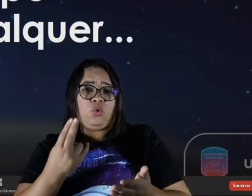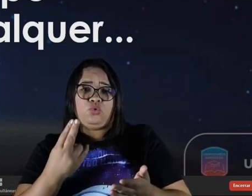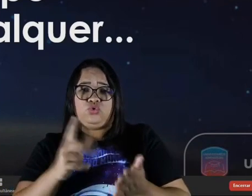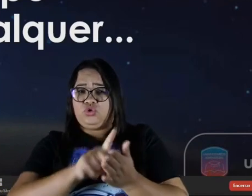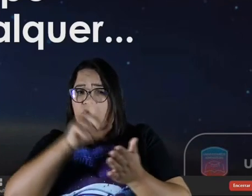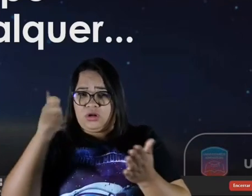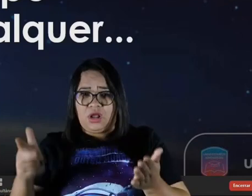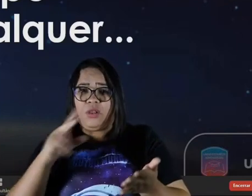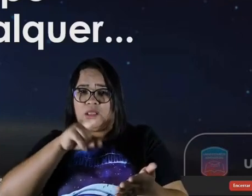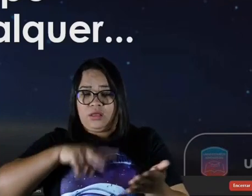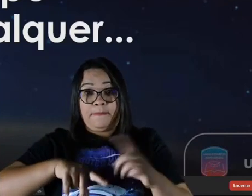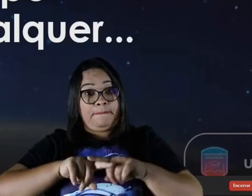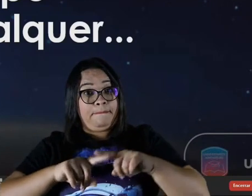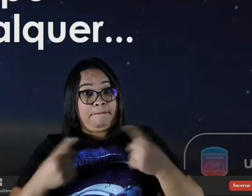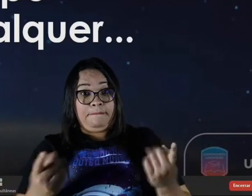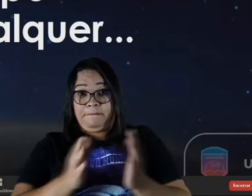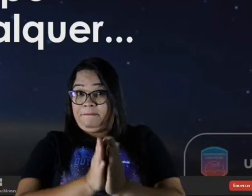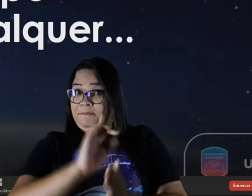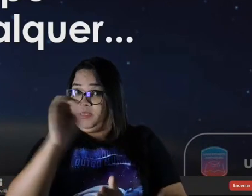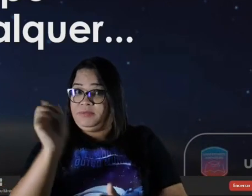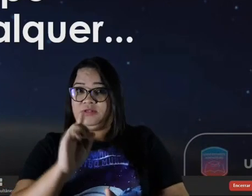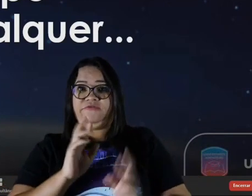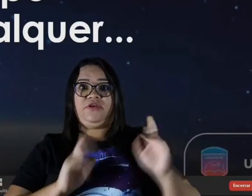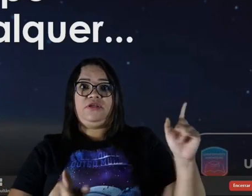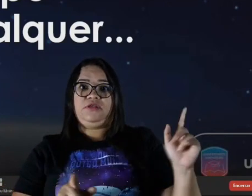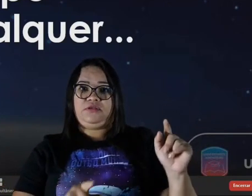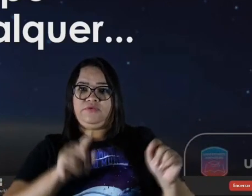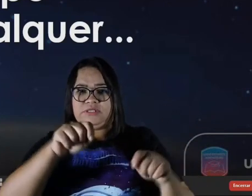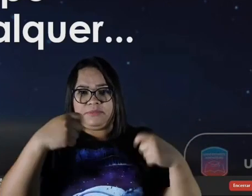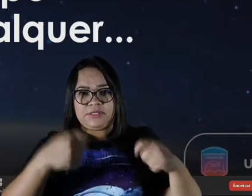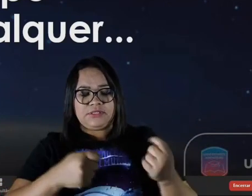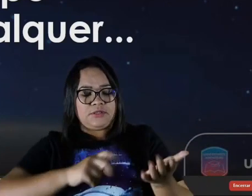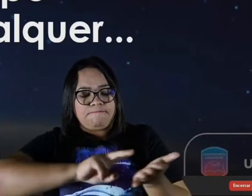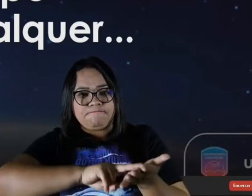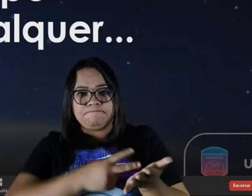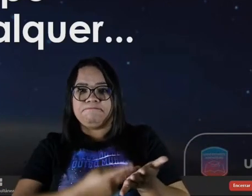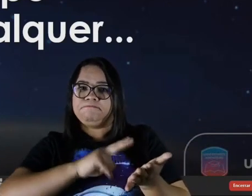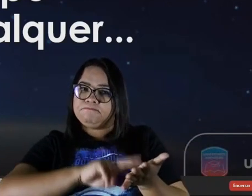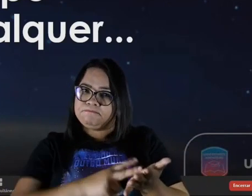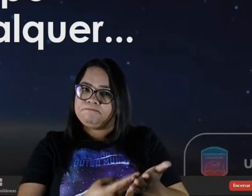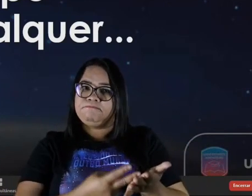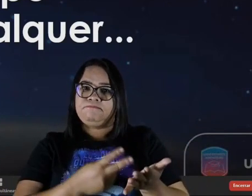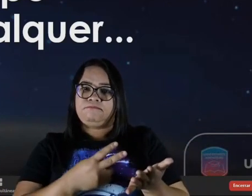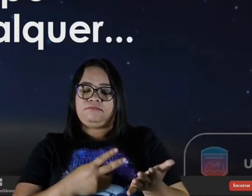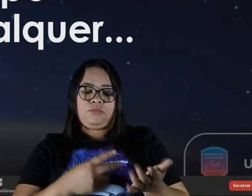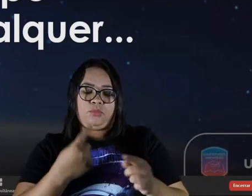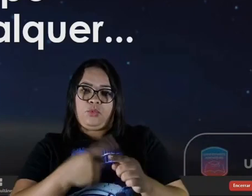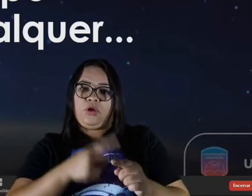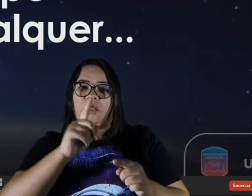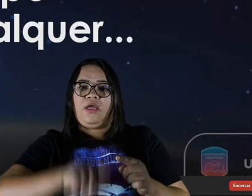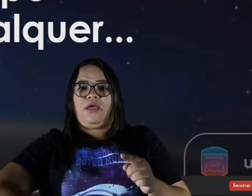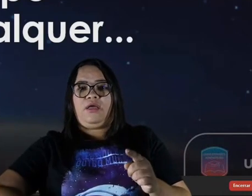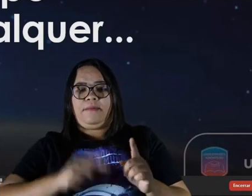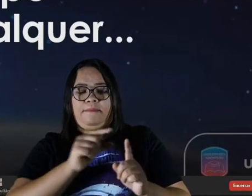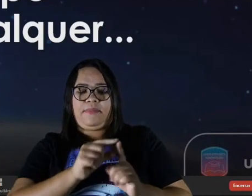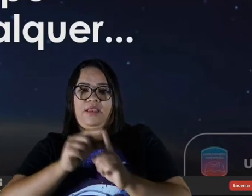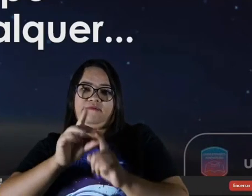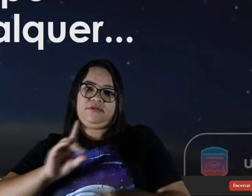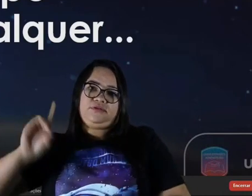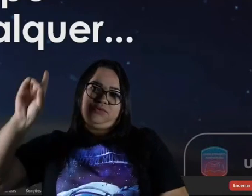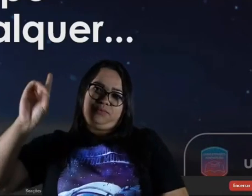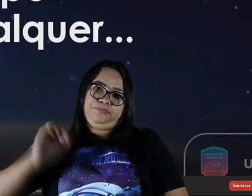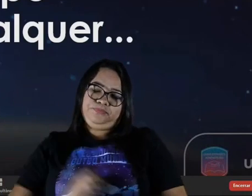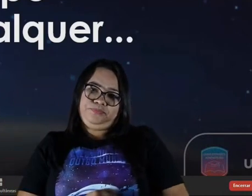qualquer coisa assim. Mas a Bíblia você não vai lendo assim de qualquer maneira. Você tem que interpretar a palavra de Deus. Em primeiro lugar, porque ela é a palavra de Deus. Em segundo lugar,